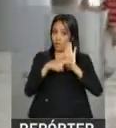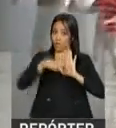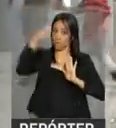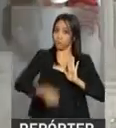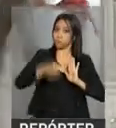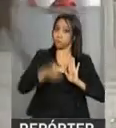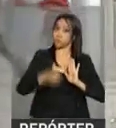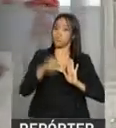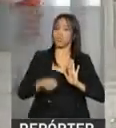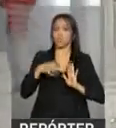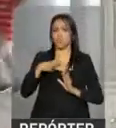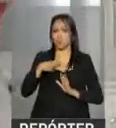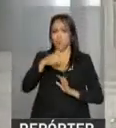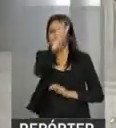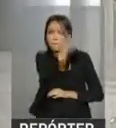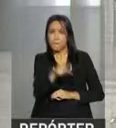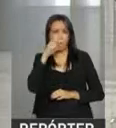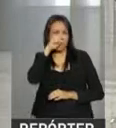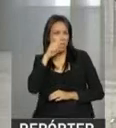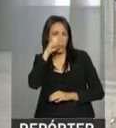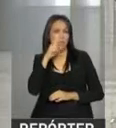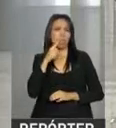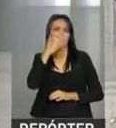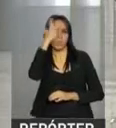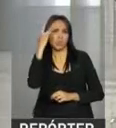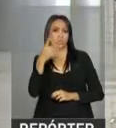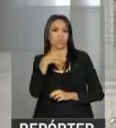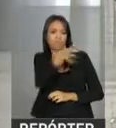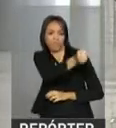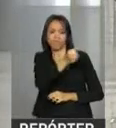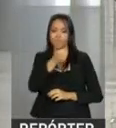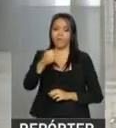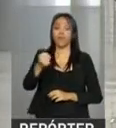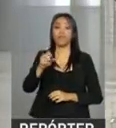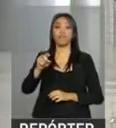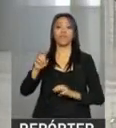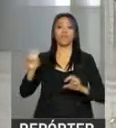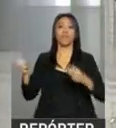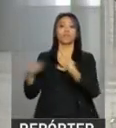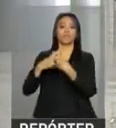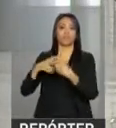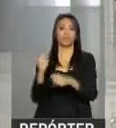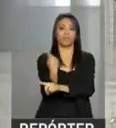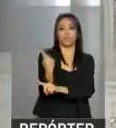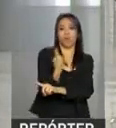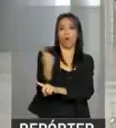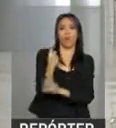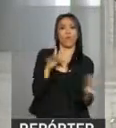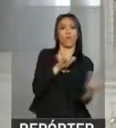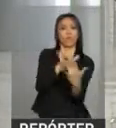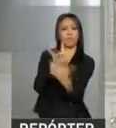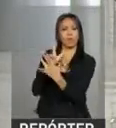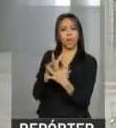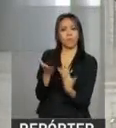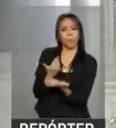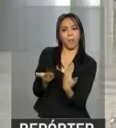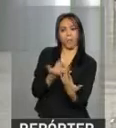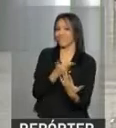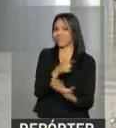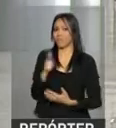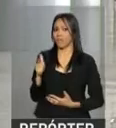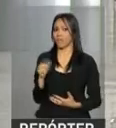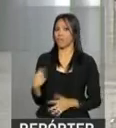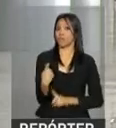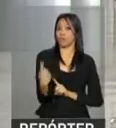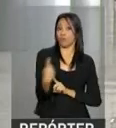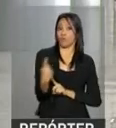para essas penitenciárias. Por exemplo, eles ficam em celas individuais e não têm contato uns com os outros. Esses presos, então,